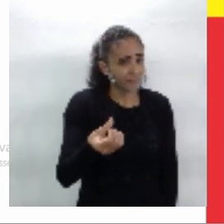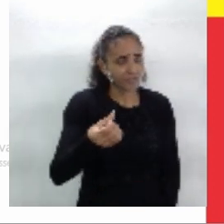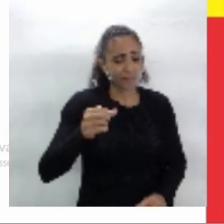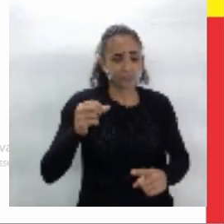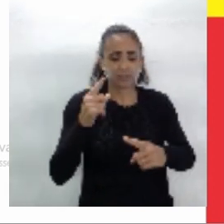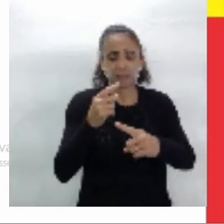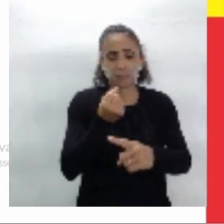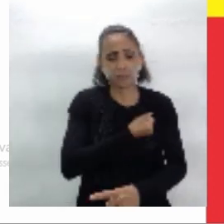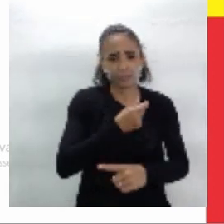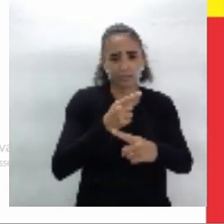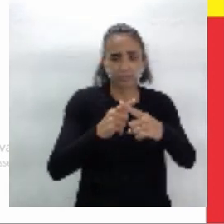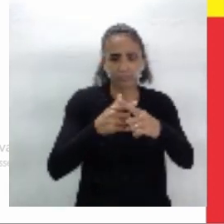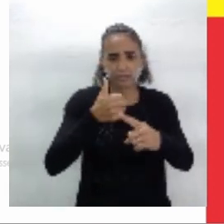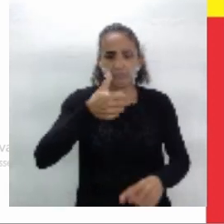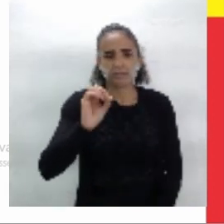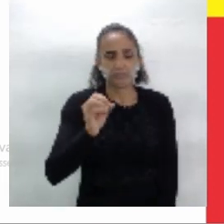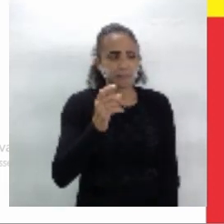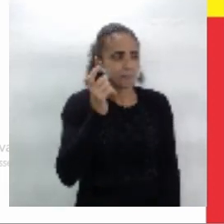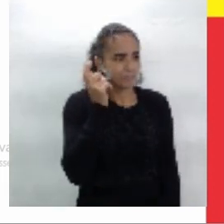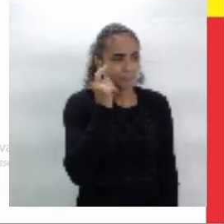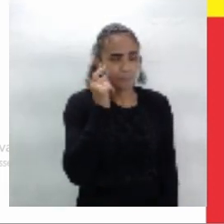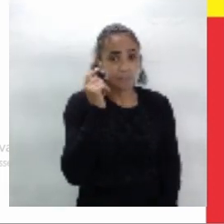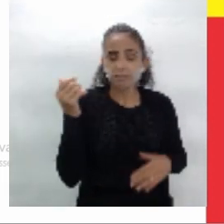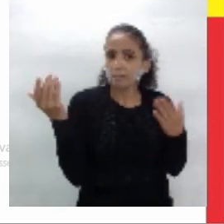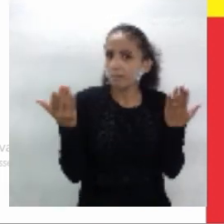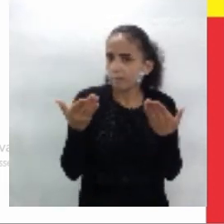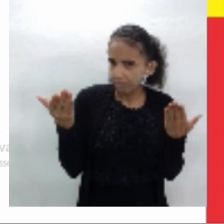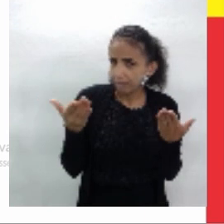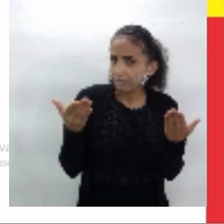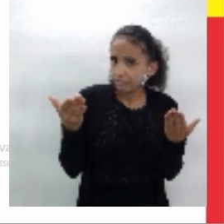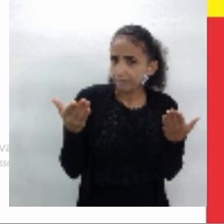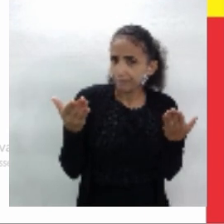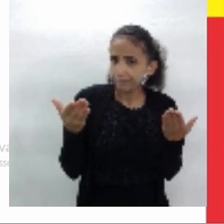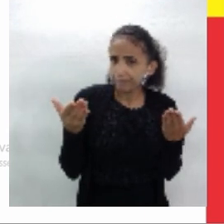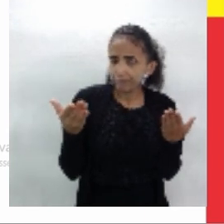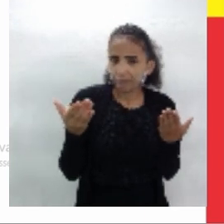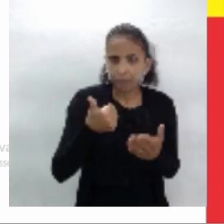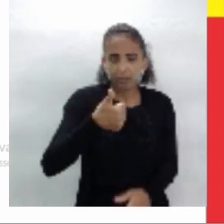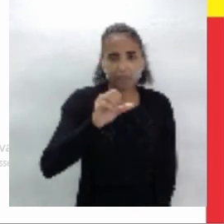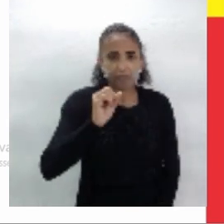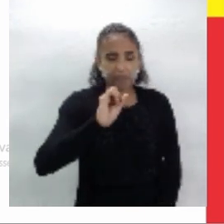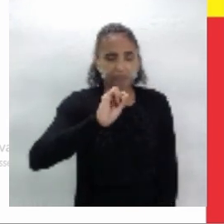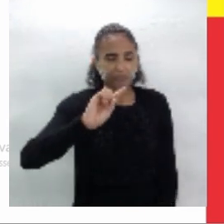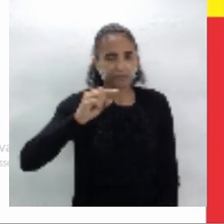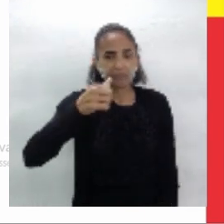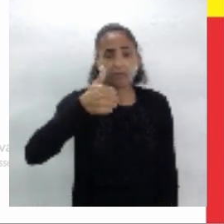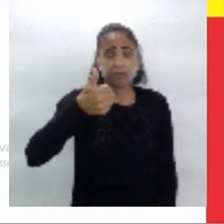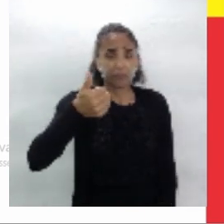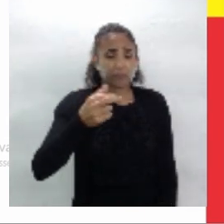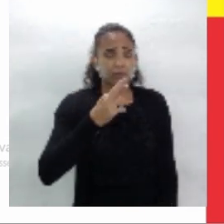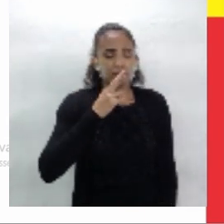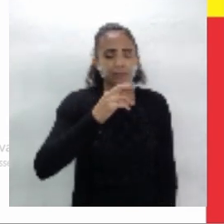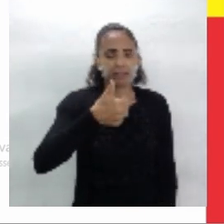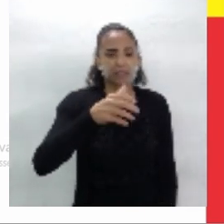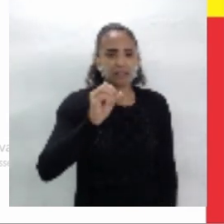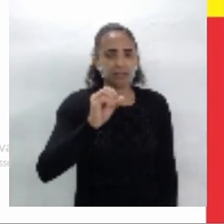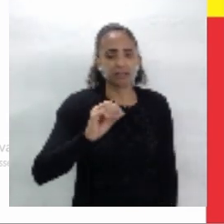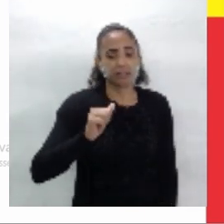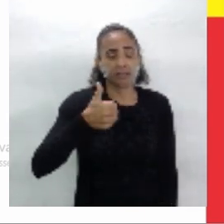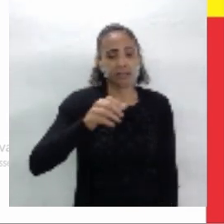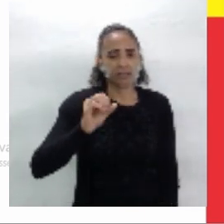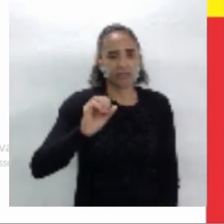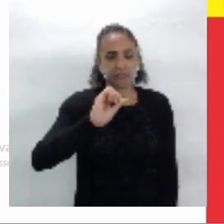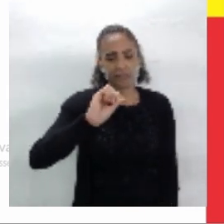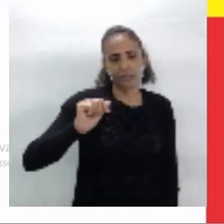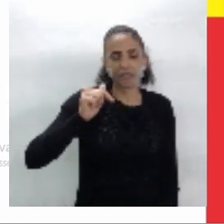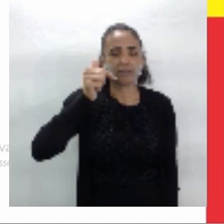fica 10 elevado a 6. Então, agora, 10 elevado a 1, 10. 10 elevado a 2 é a mesma